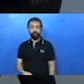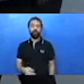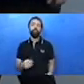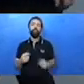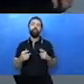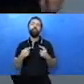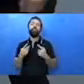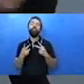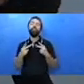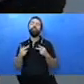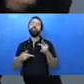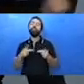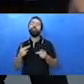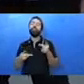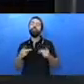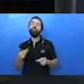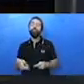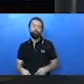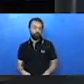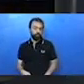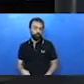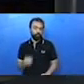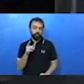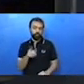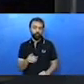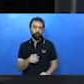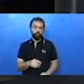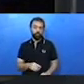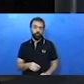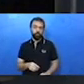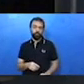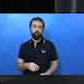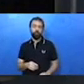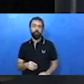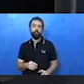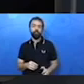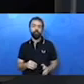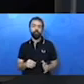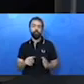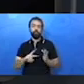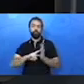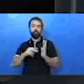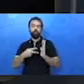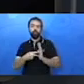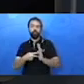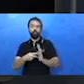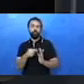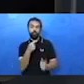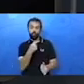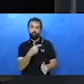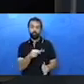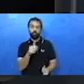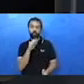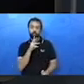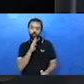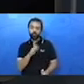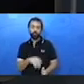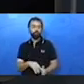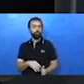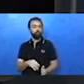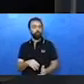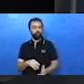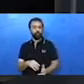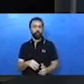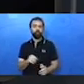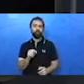da apostila. Pergunta, você sabe qual é o significado das cores da bandeira do Brasil? Sabe